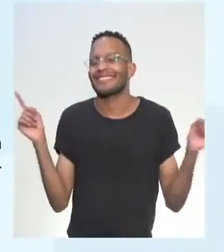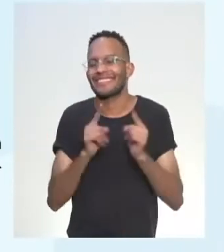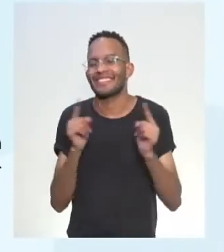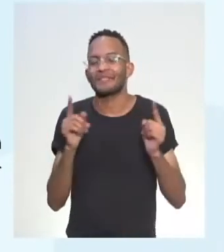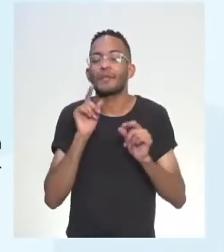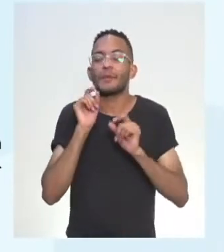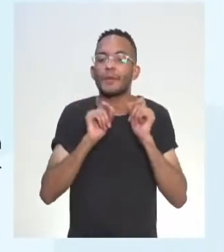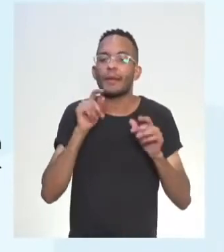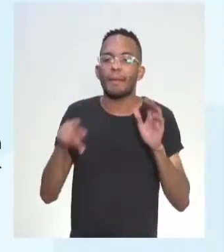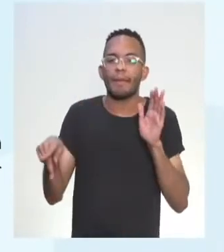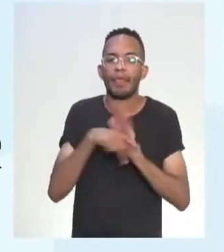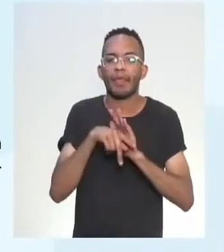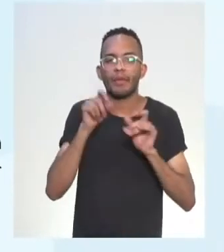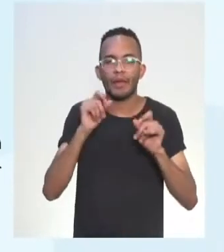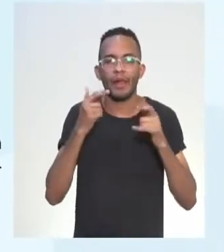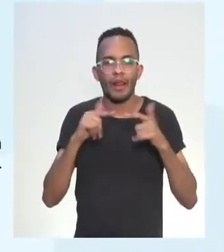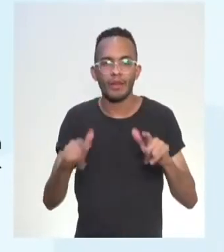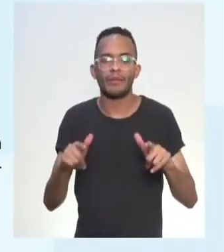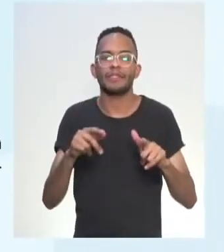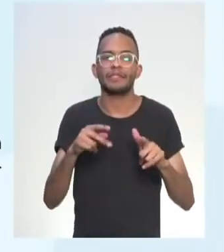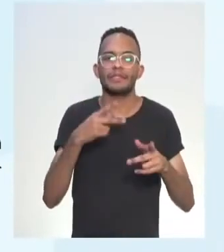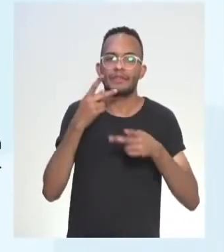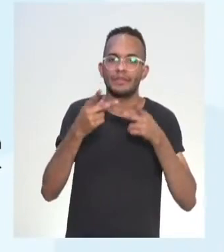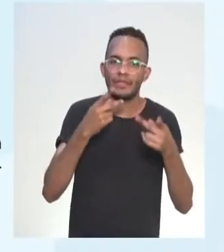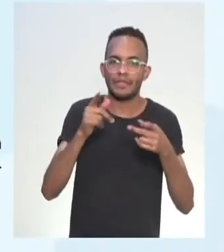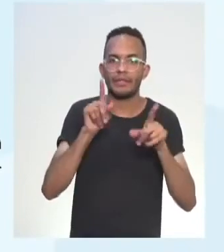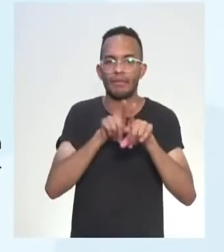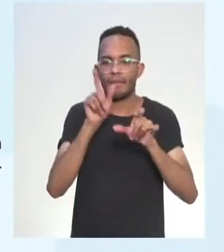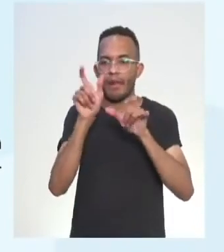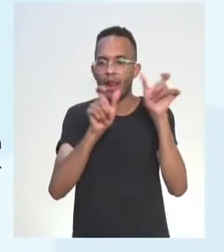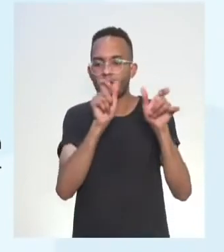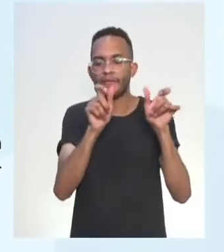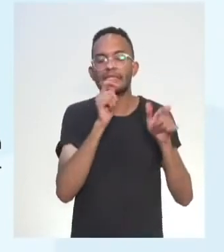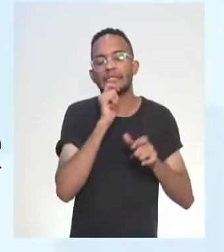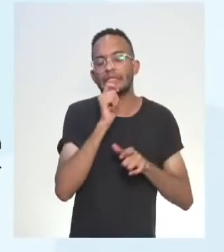constituída pelas linguagens verbal, que são as palavras, e não verbal, que são as imagens.